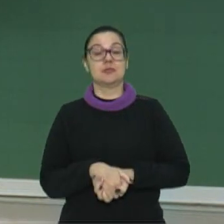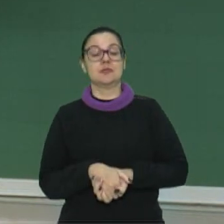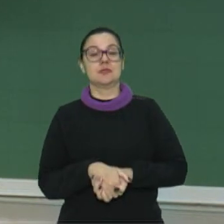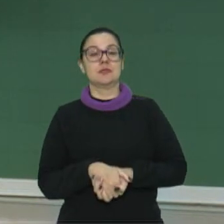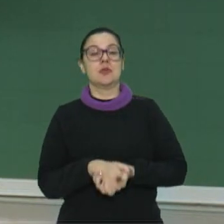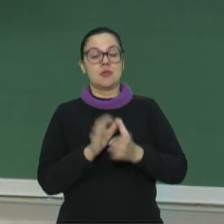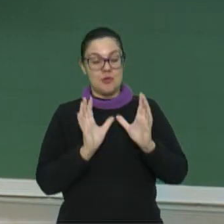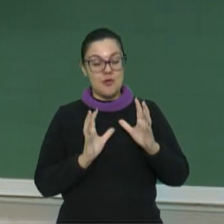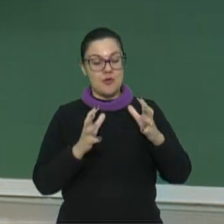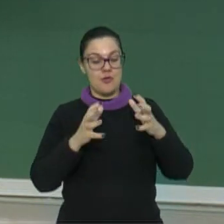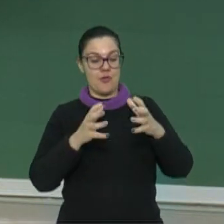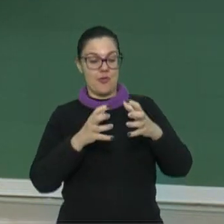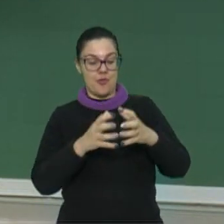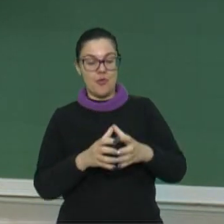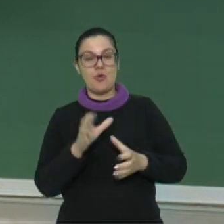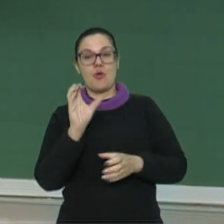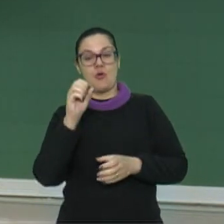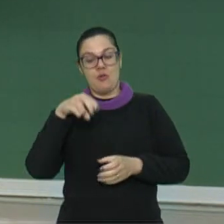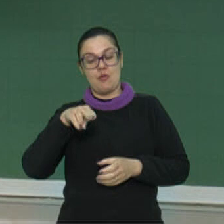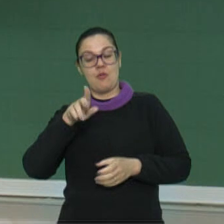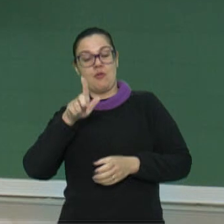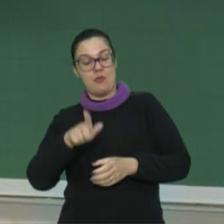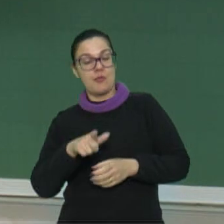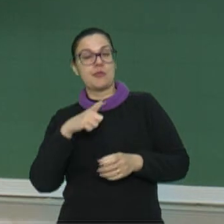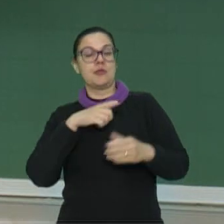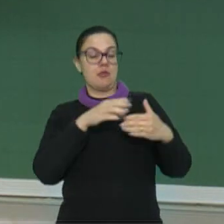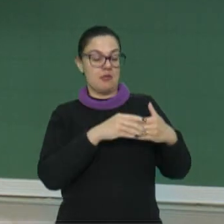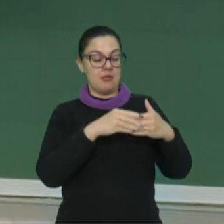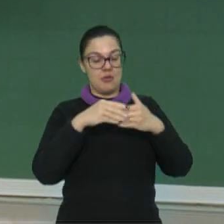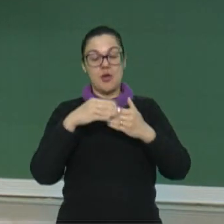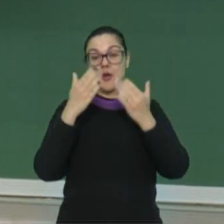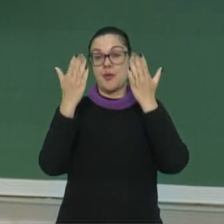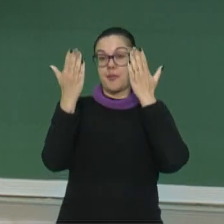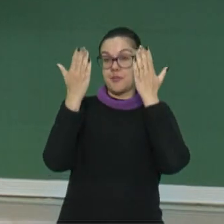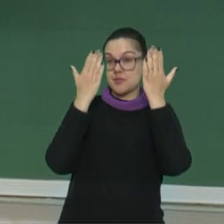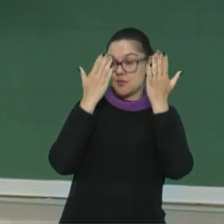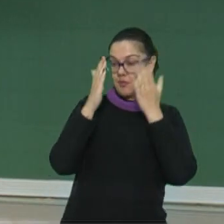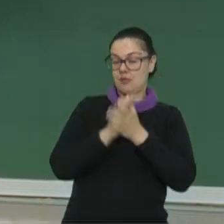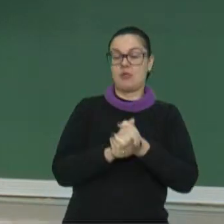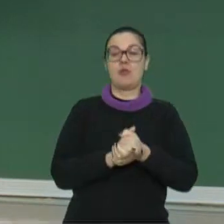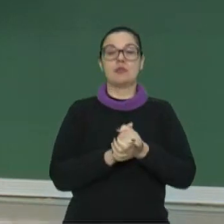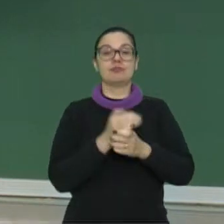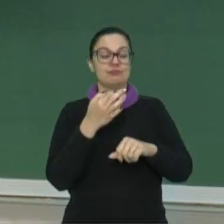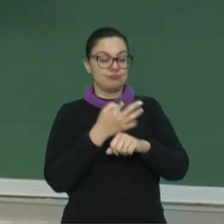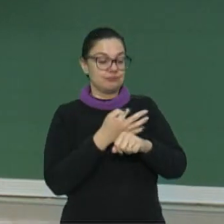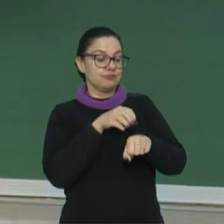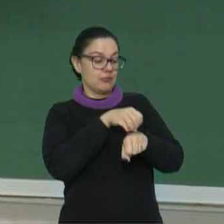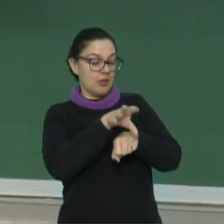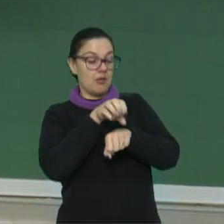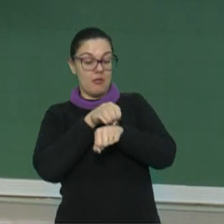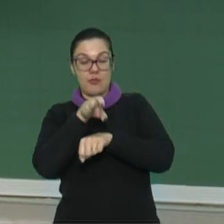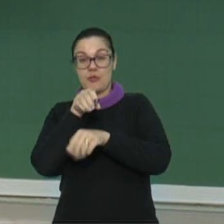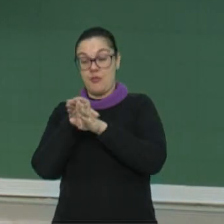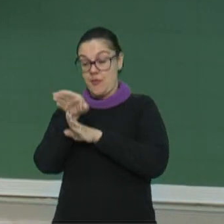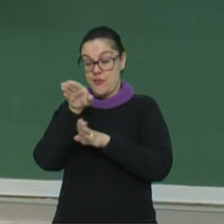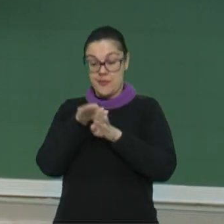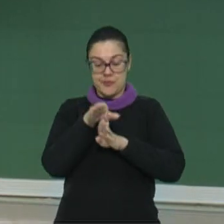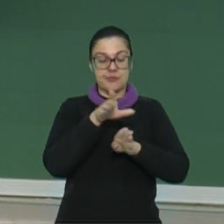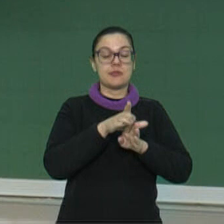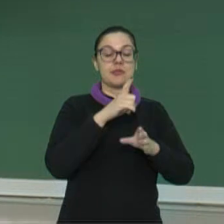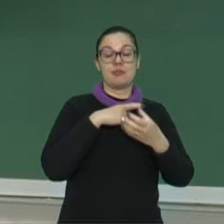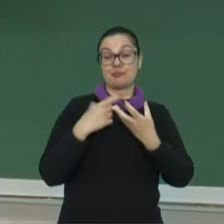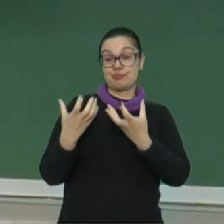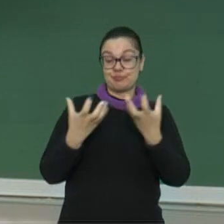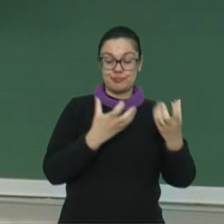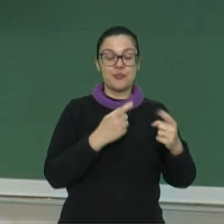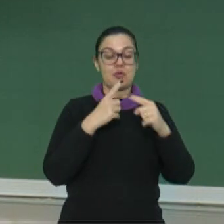algumas comunidades, ONGs, que têm acompanhamento psicológico, terapêutico, aconselhamentos. Nós temos igrejas